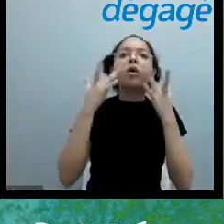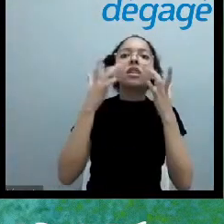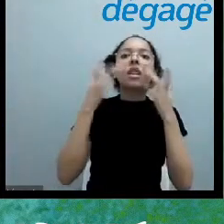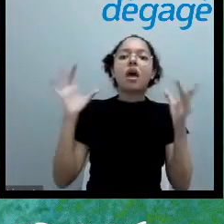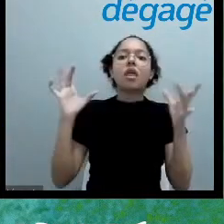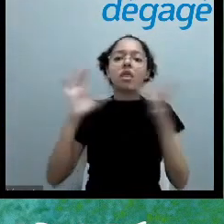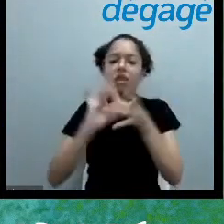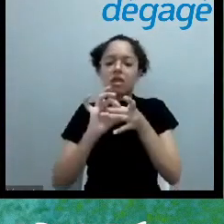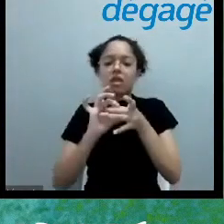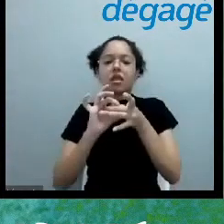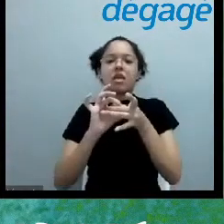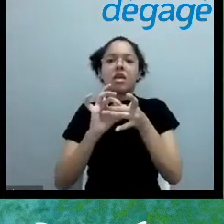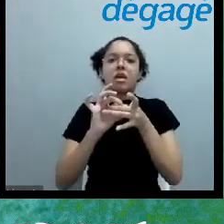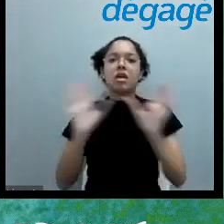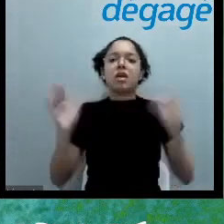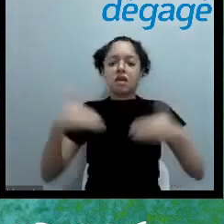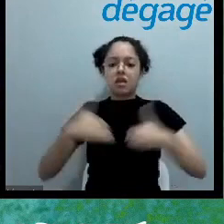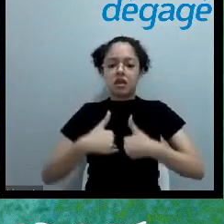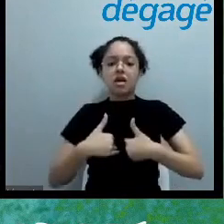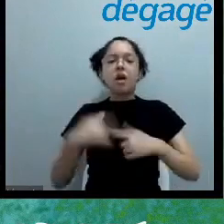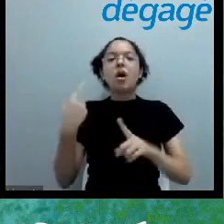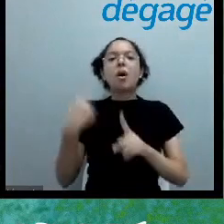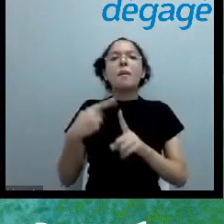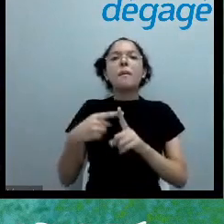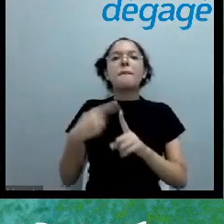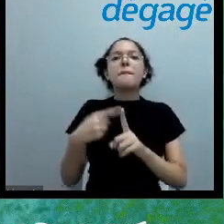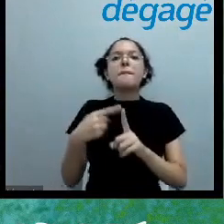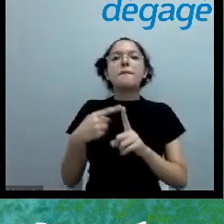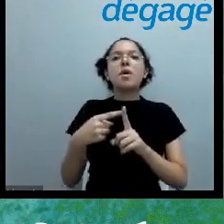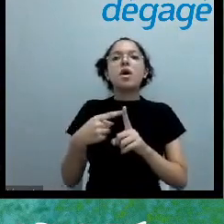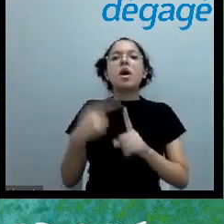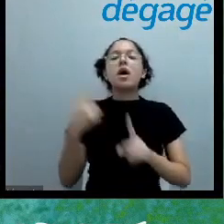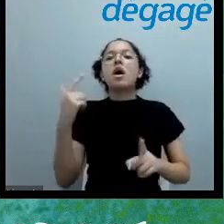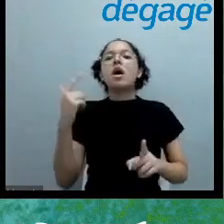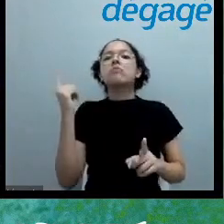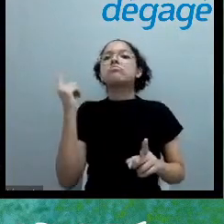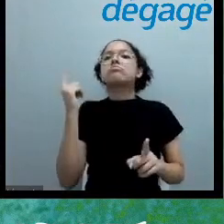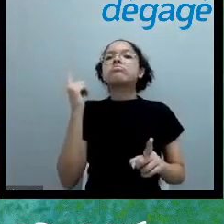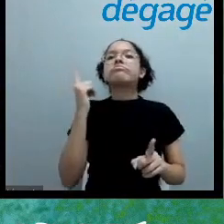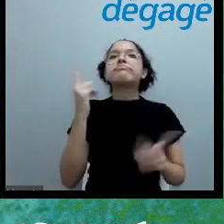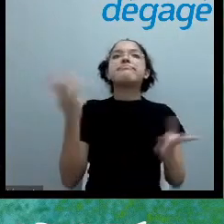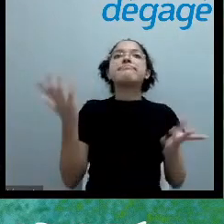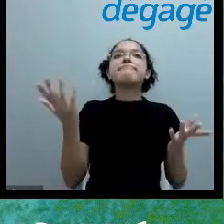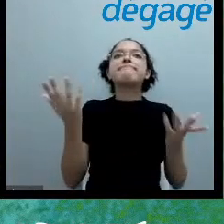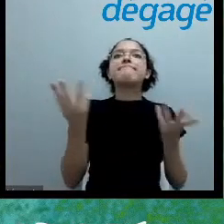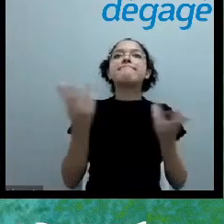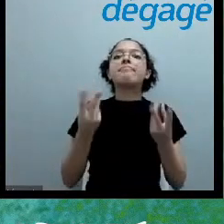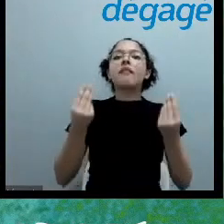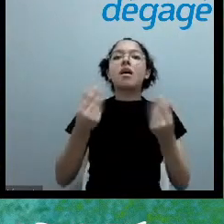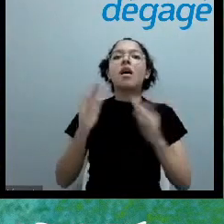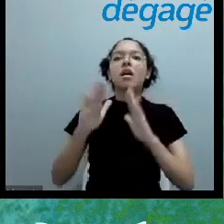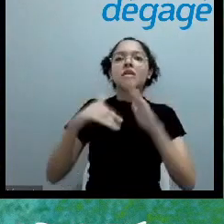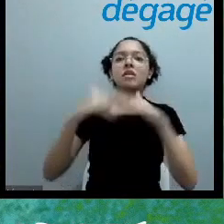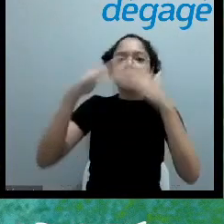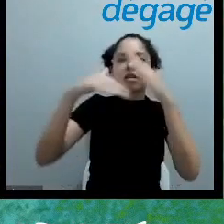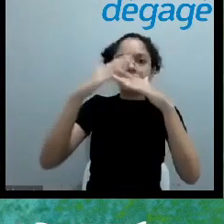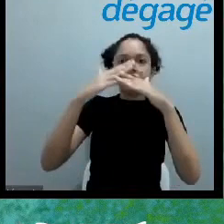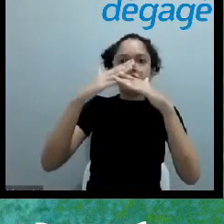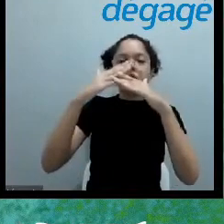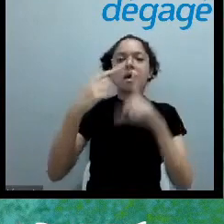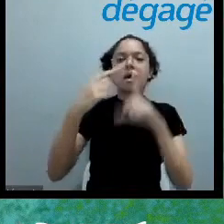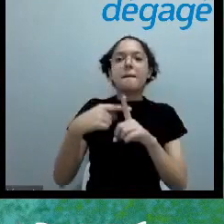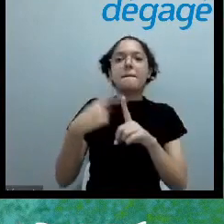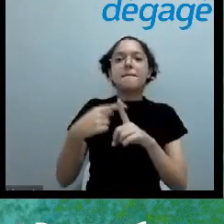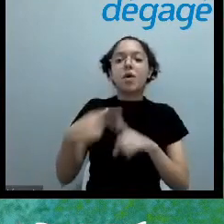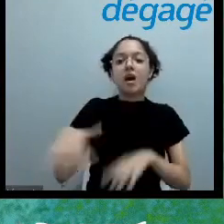alunos problemas da escola, eles são algo, não à parte, mas diferentes, marginalizados dentro do espaço